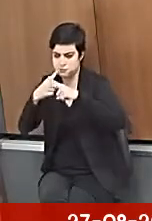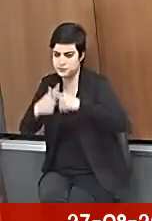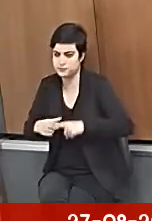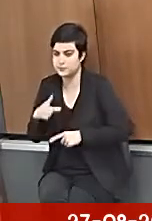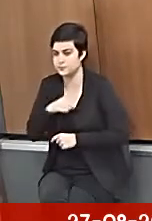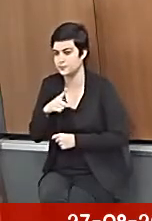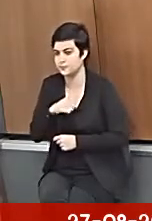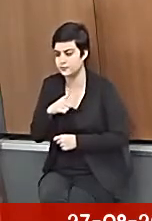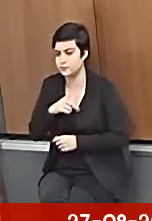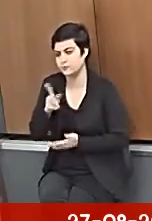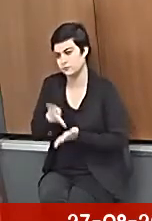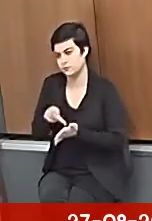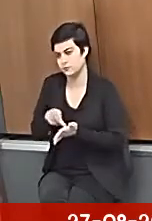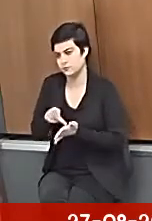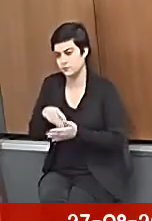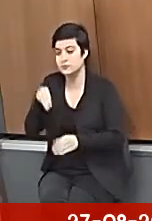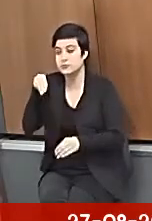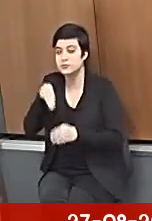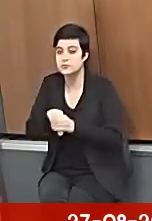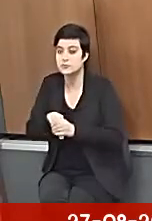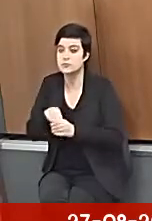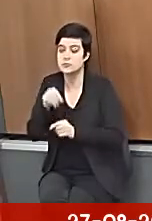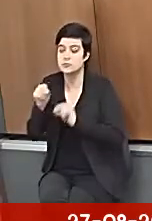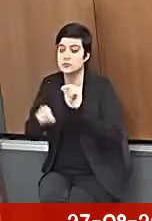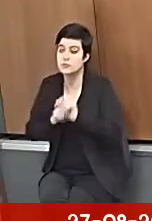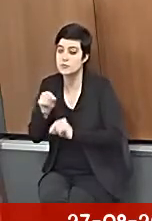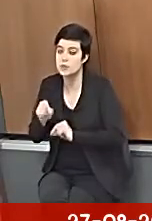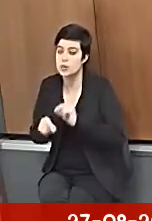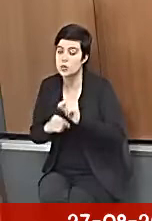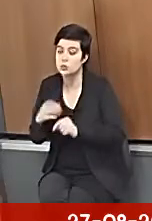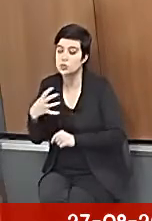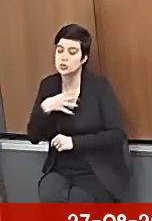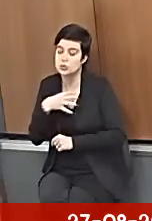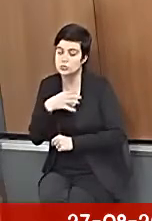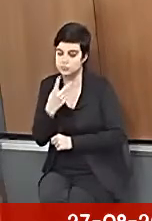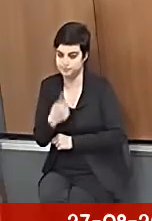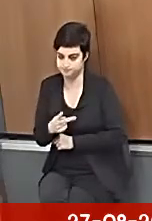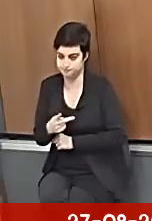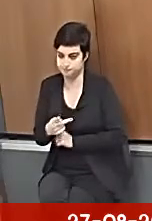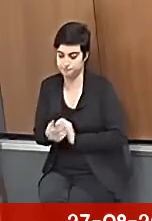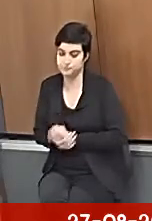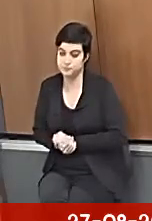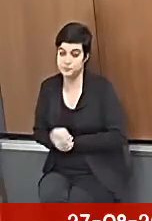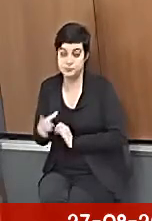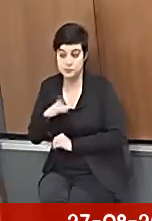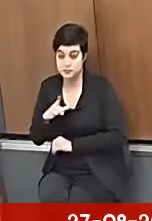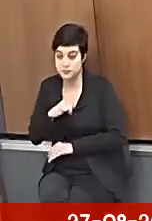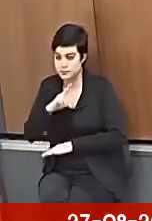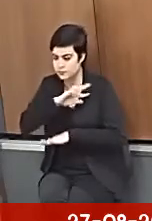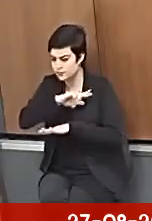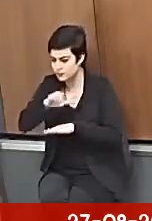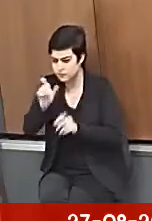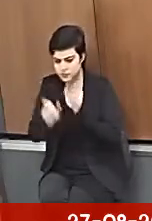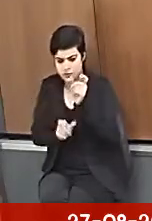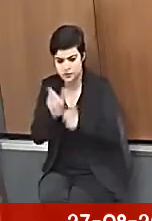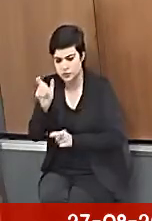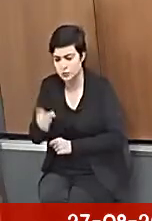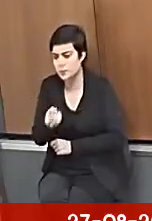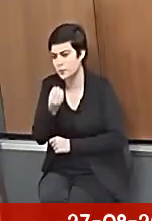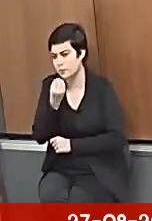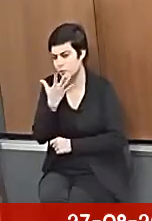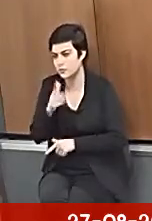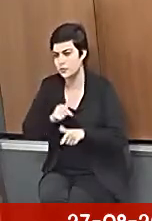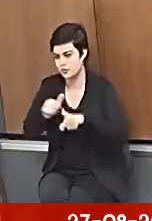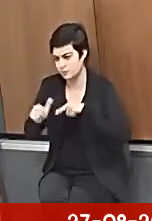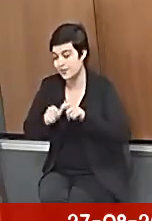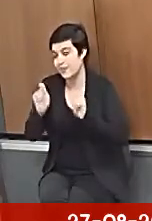ter uma classificação de verdade dentro daquilo das condições que eles conseguem ver se é que tem muita gente boa trabalhando e tem muita gente também